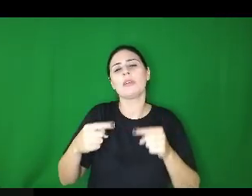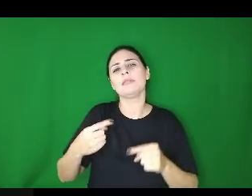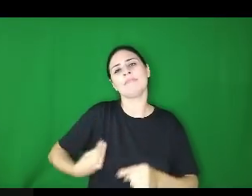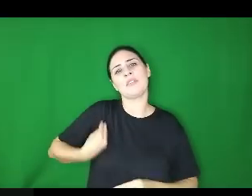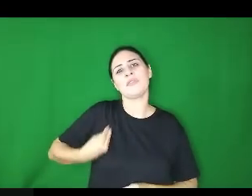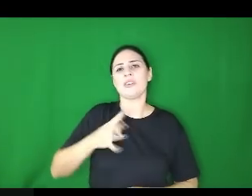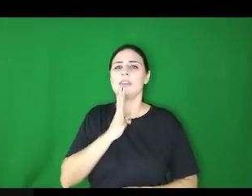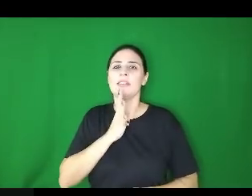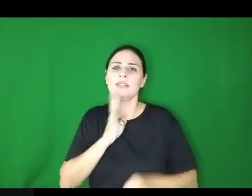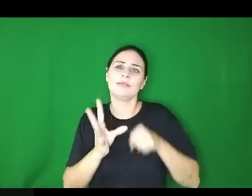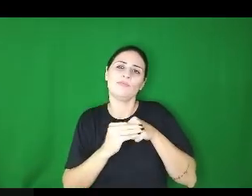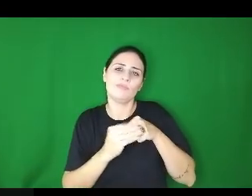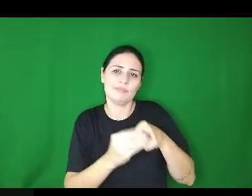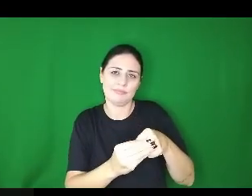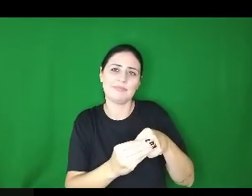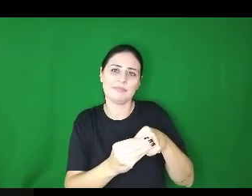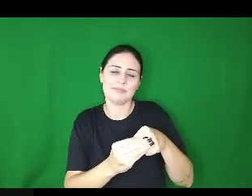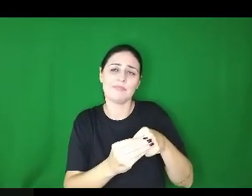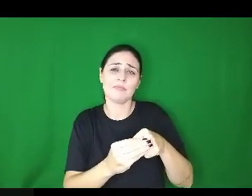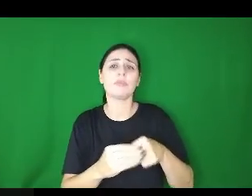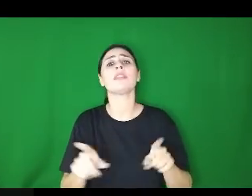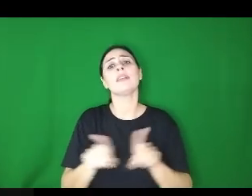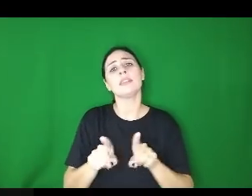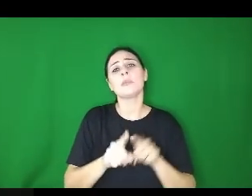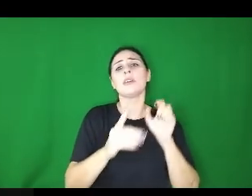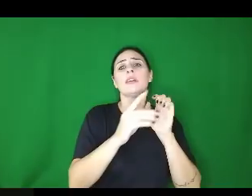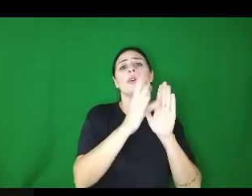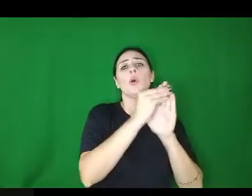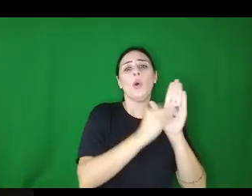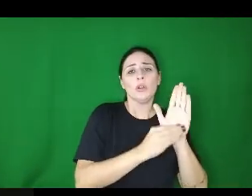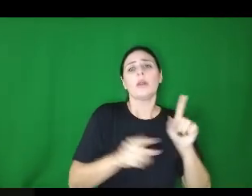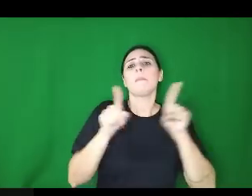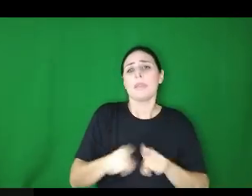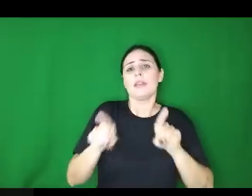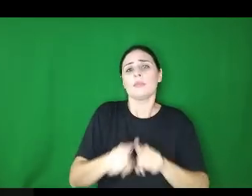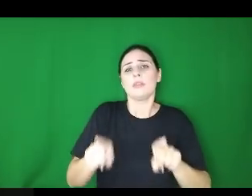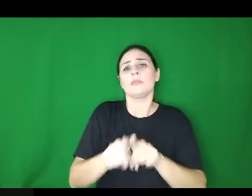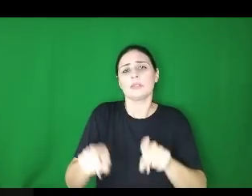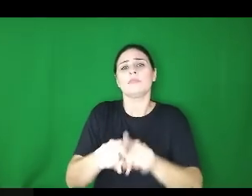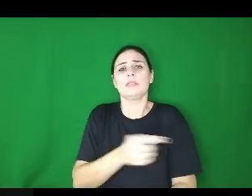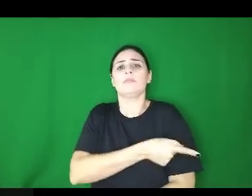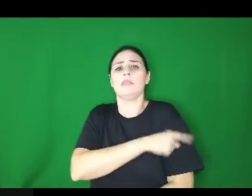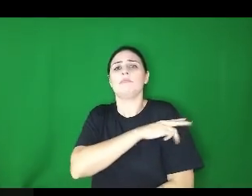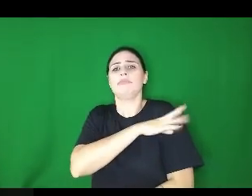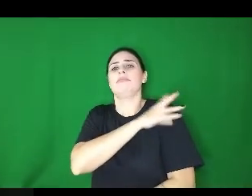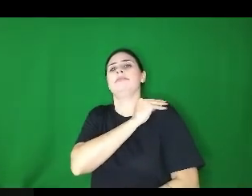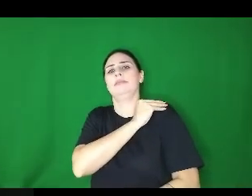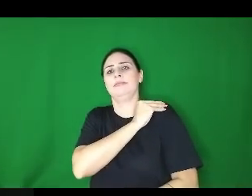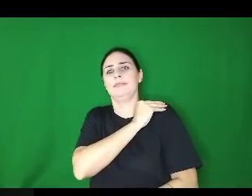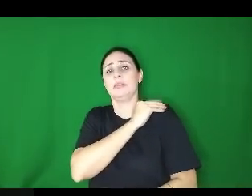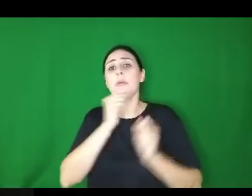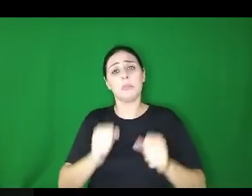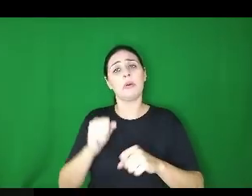ocorre também em outros espaços não escolares e serão adquiridos ao longo da vida. Tem alguns conteúdos que são colocados lá,